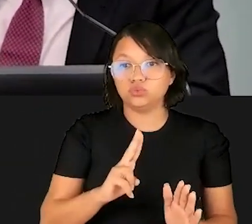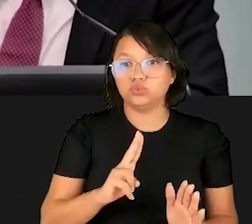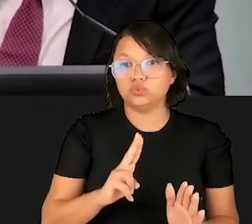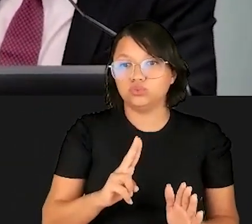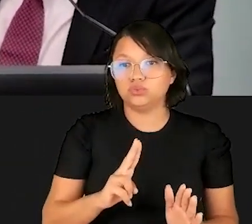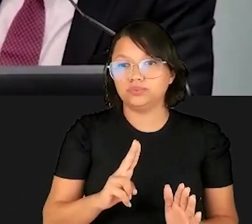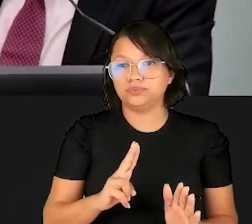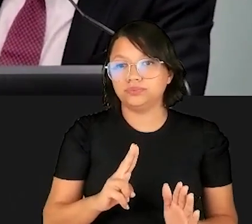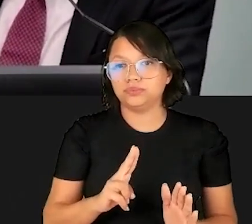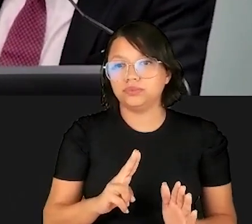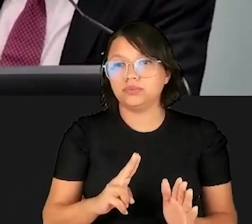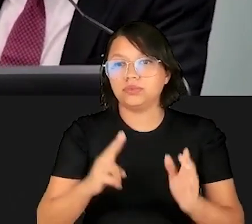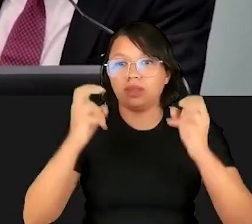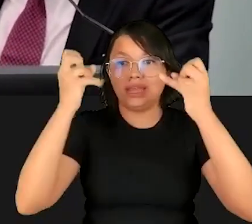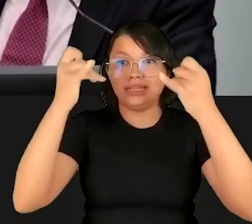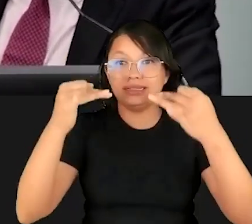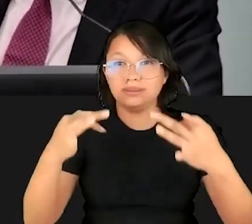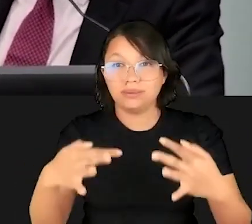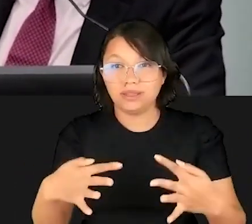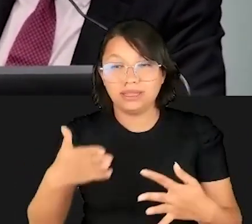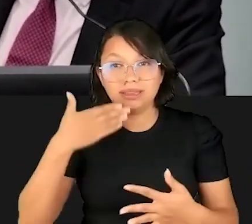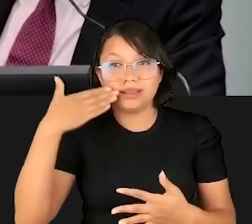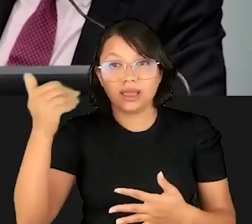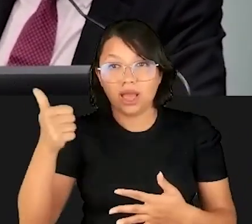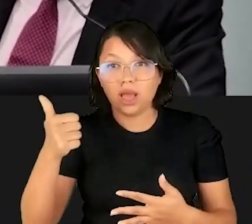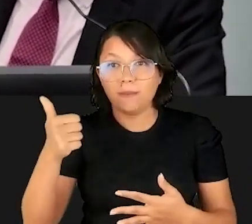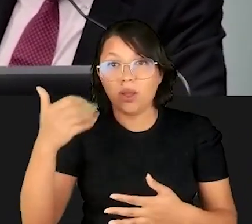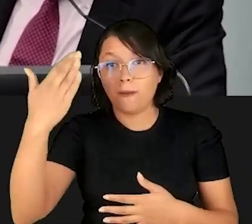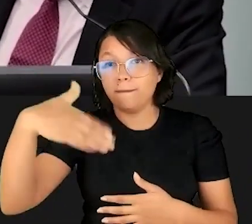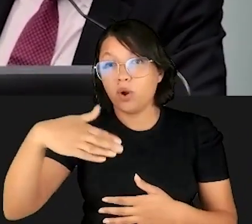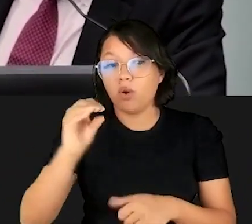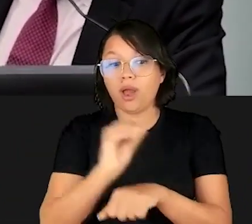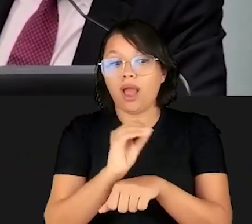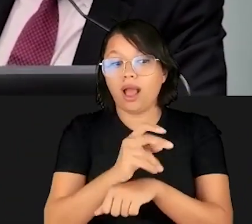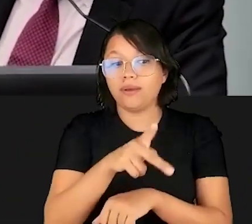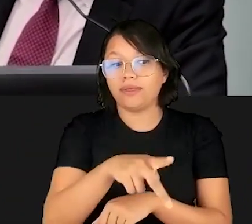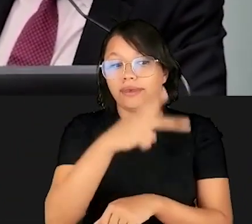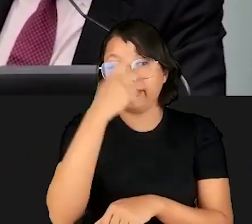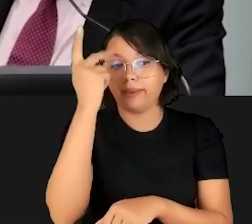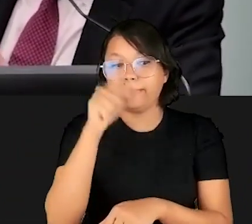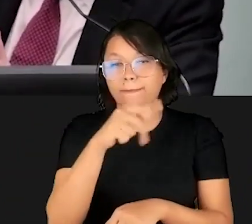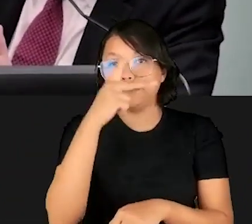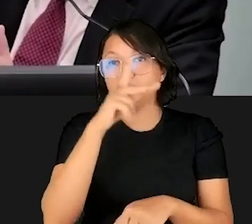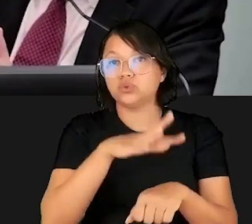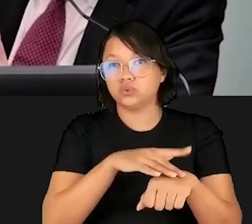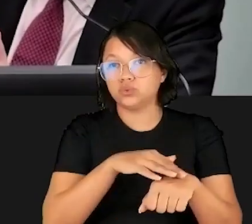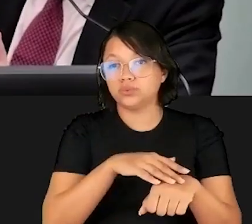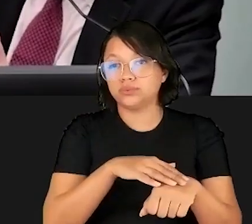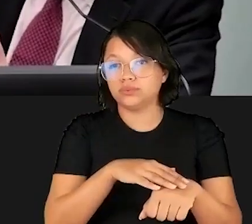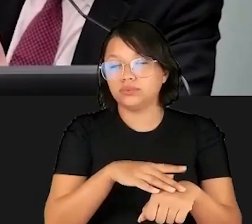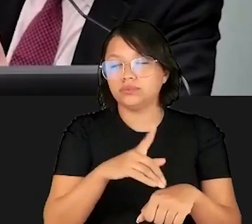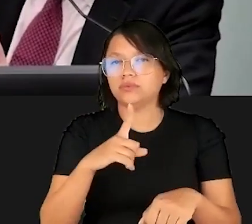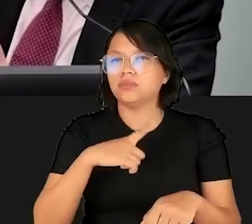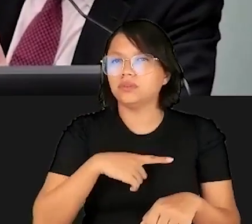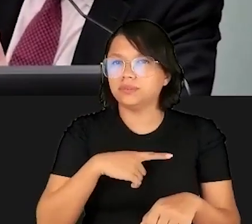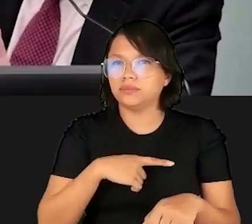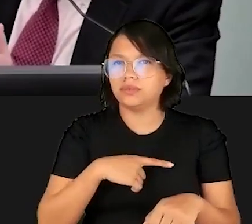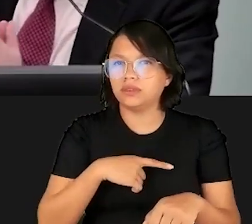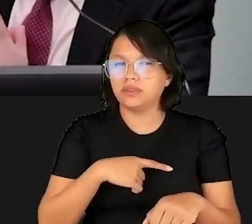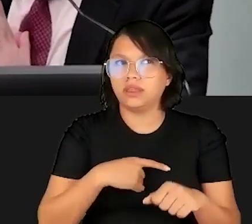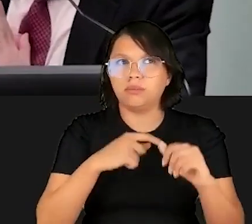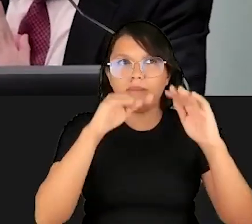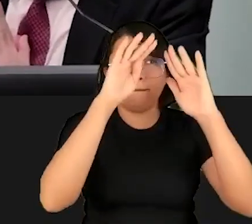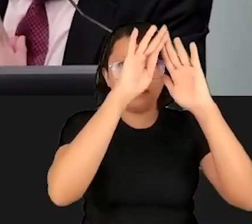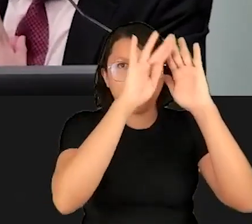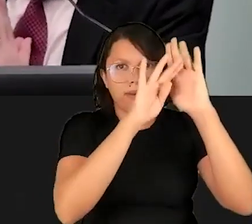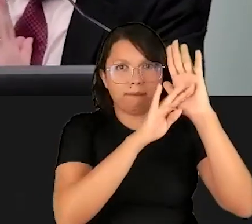da melhor evidência disponível para o tratamento daquele paciente. E como é que a gente faz isso? Existe uma escala de evidência. Não é o